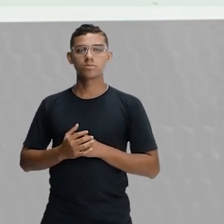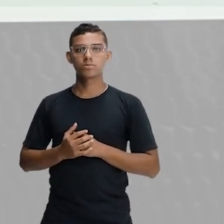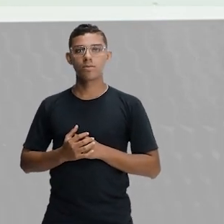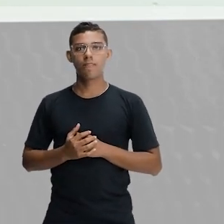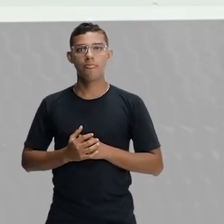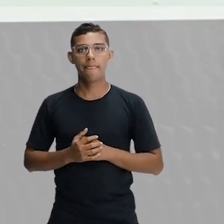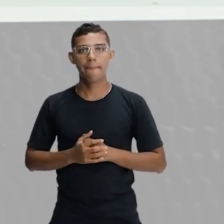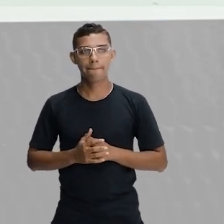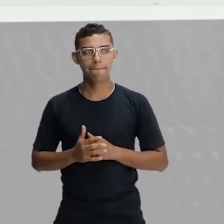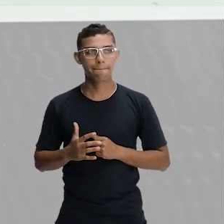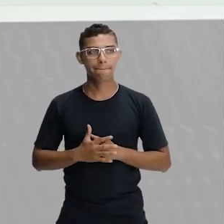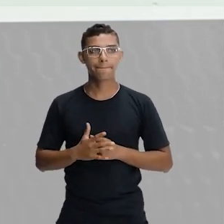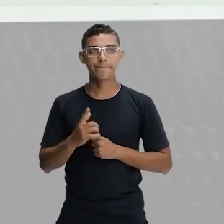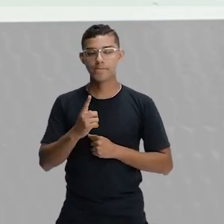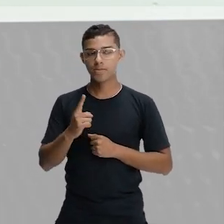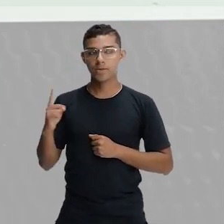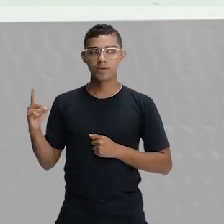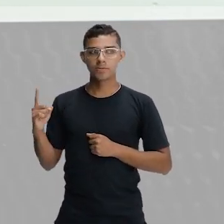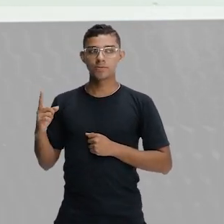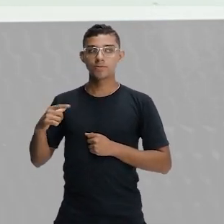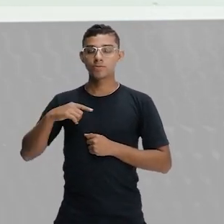carregado. Um corpo